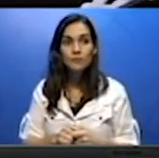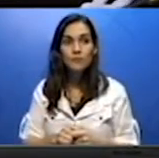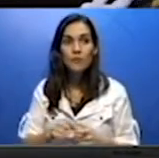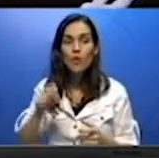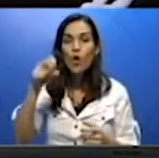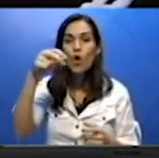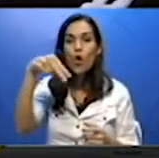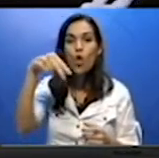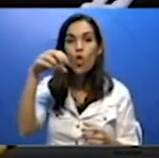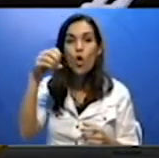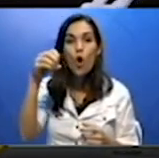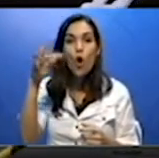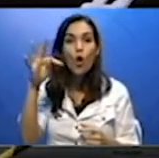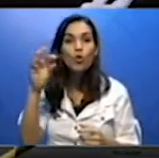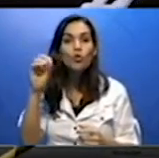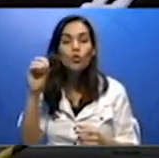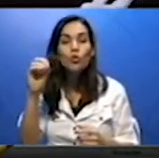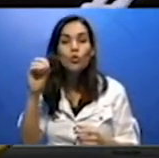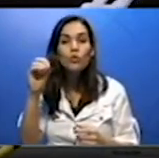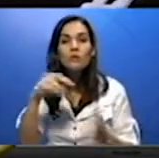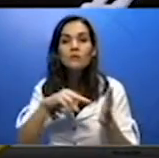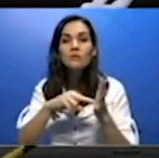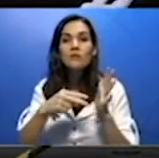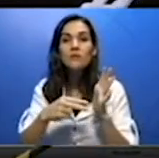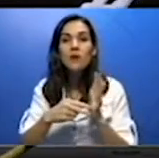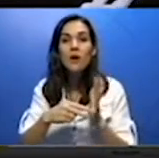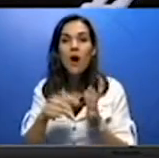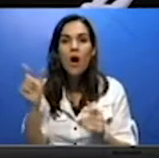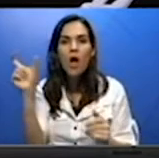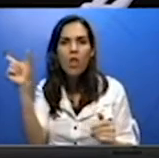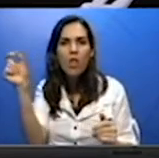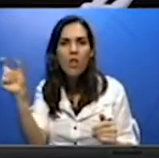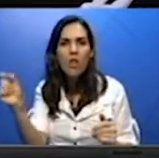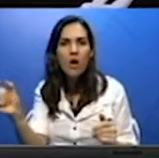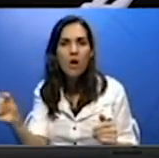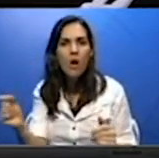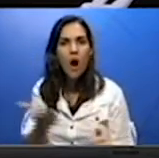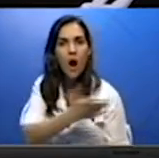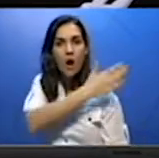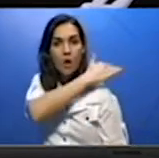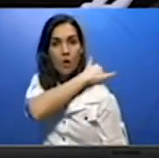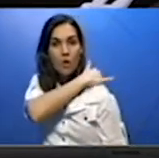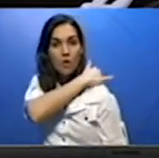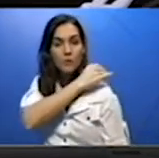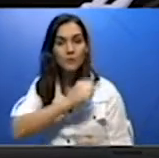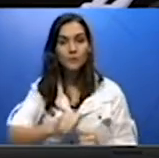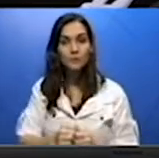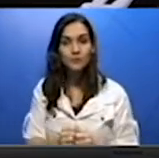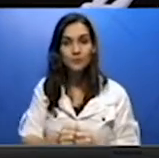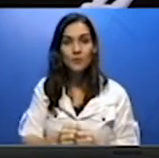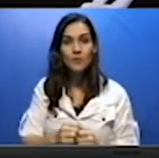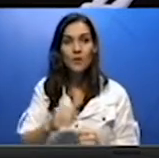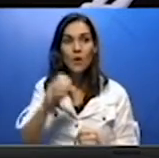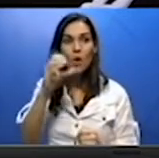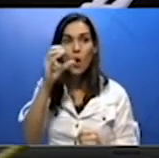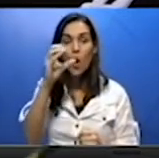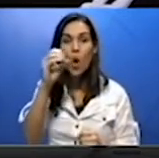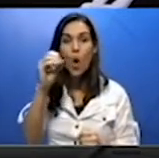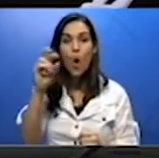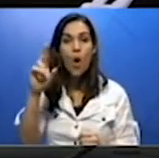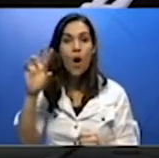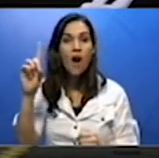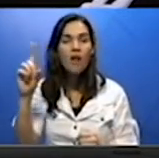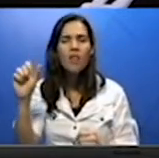significa dorso dorso é a região das costas corda se refere a uma estrutura similar